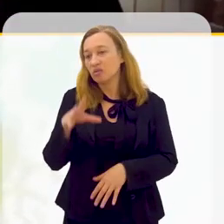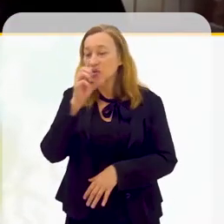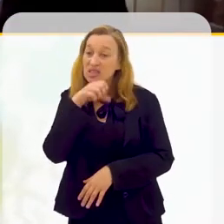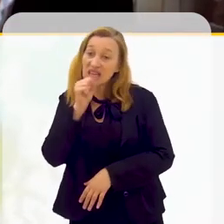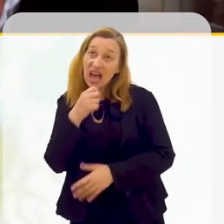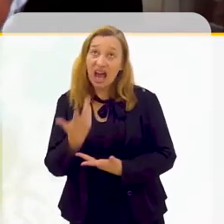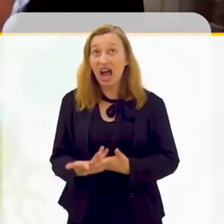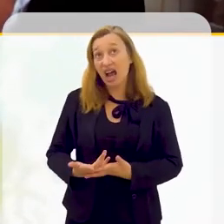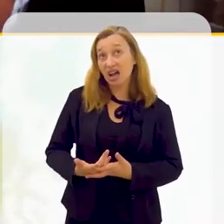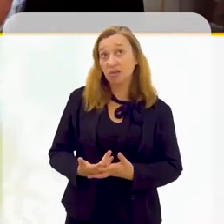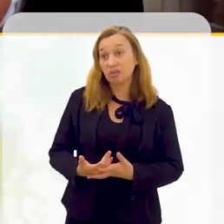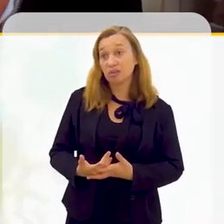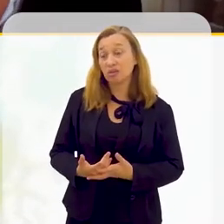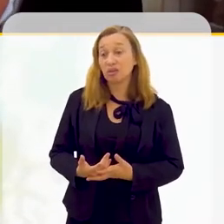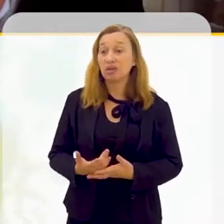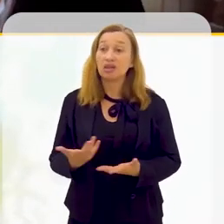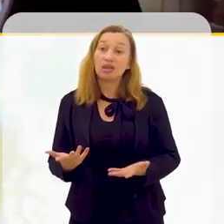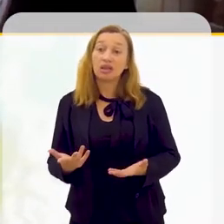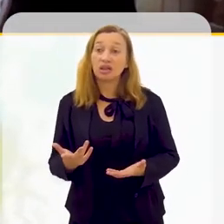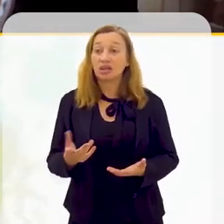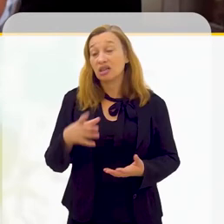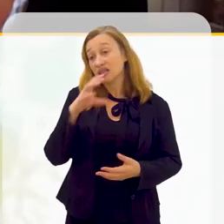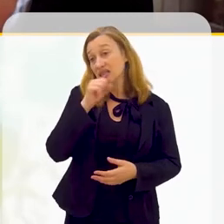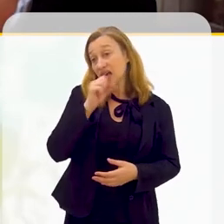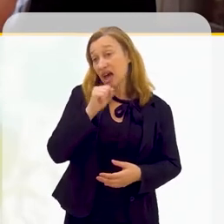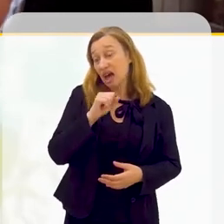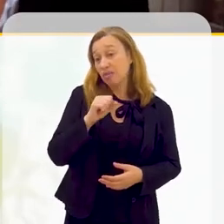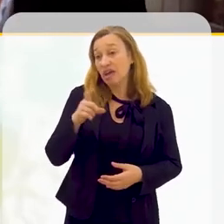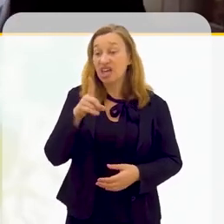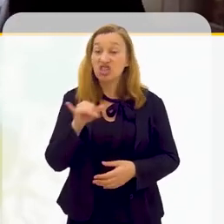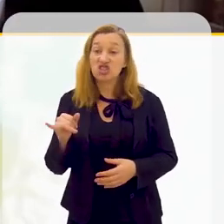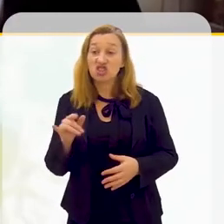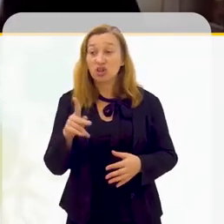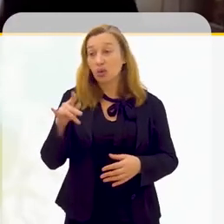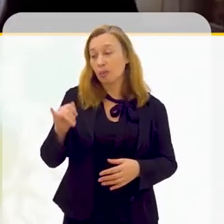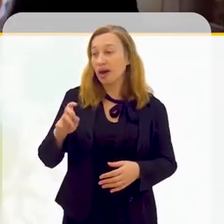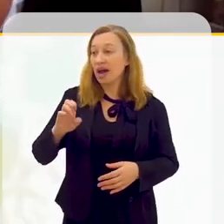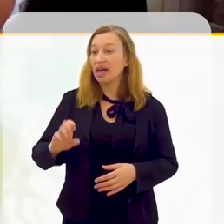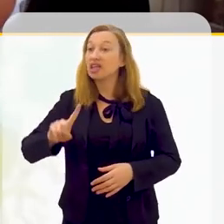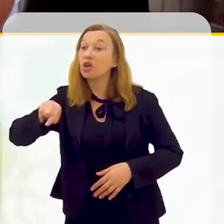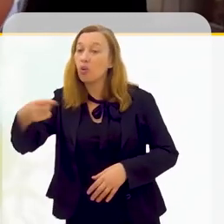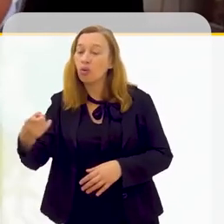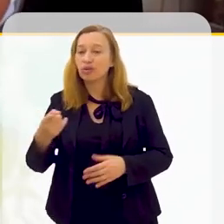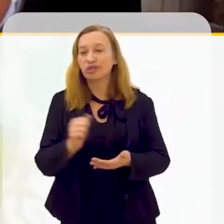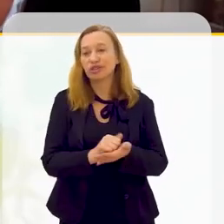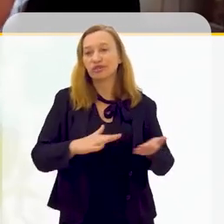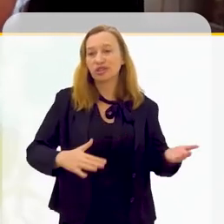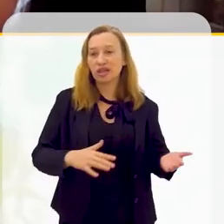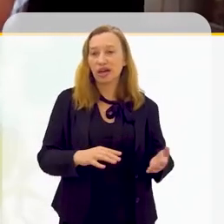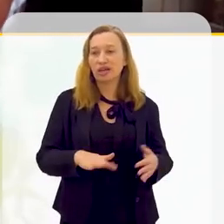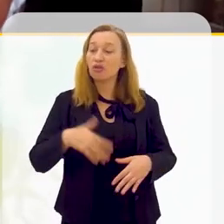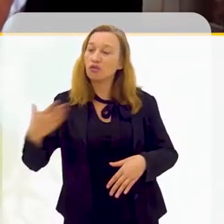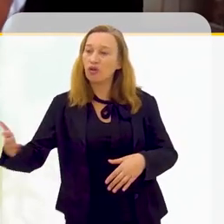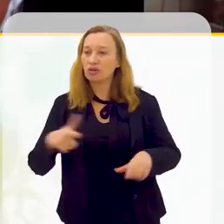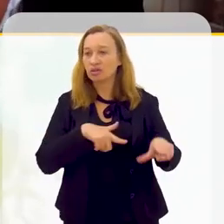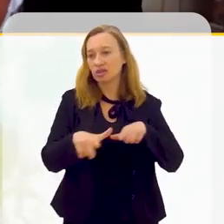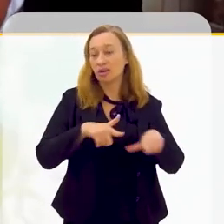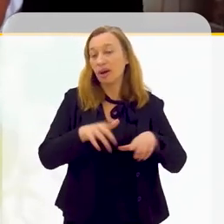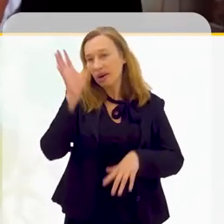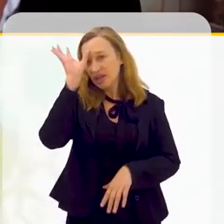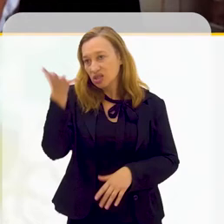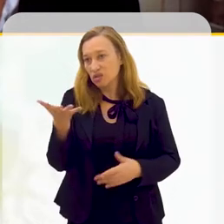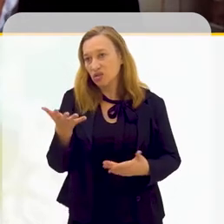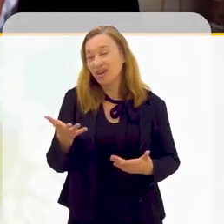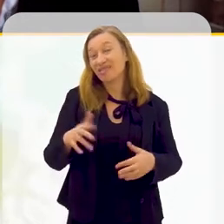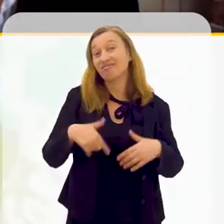sábado é fora do horário de sala de aula do professor sábado é dia que os pais têm outras atividades fora do seu